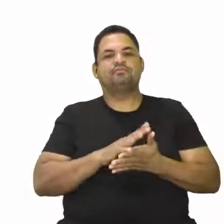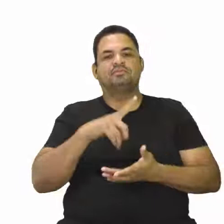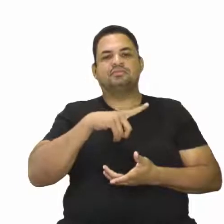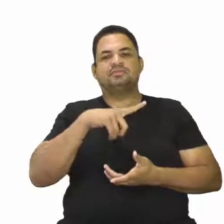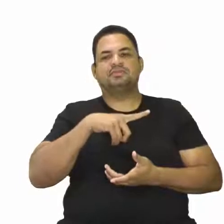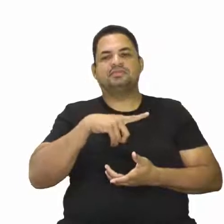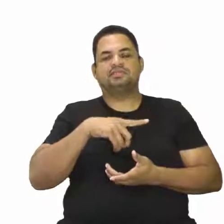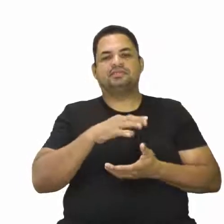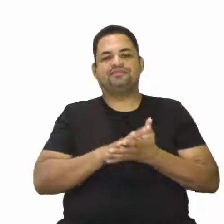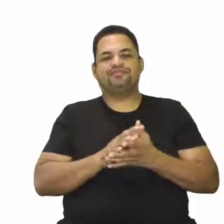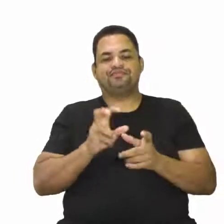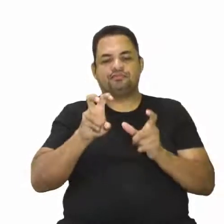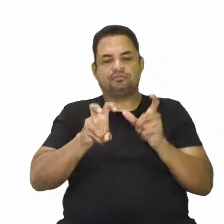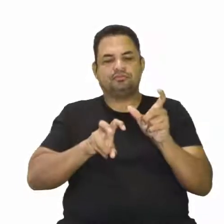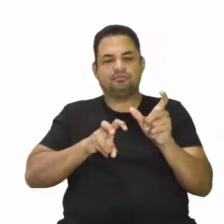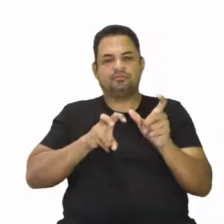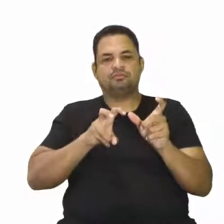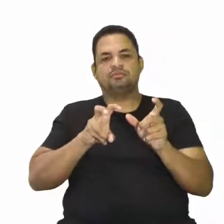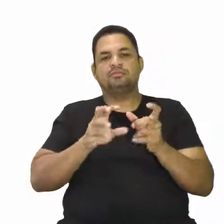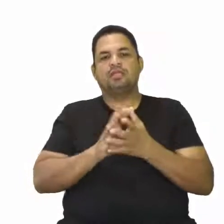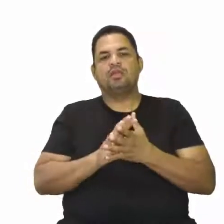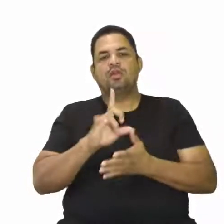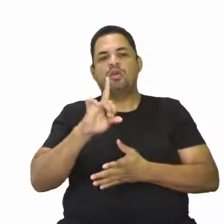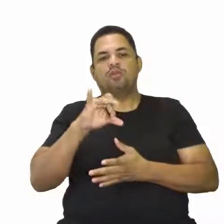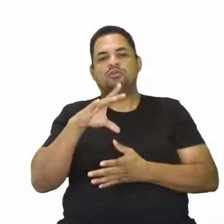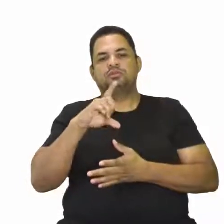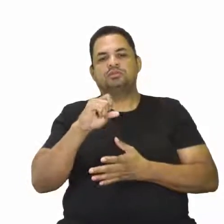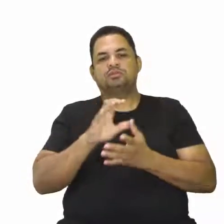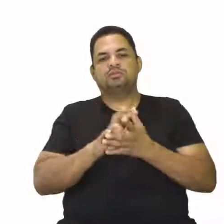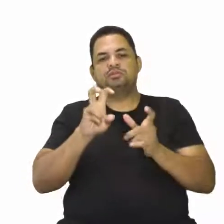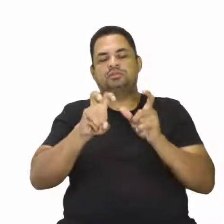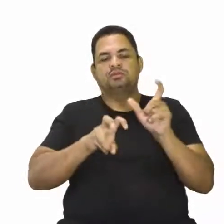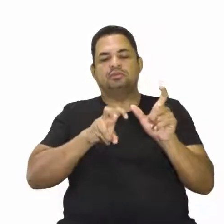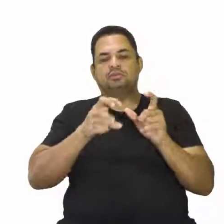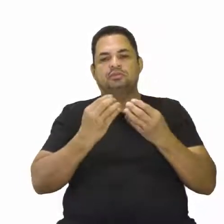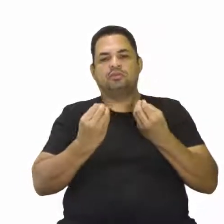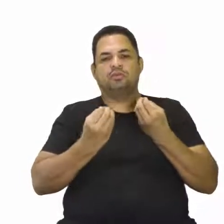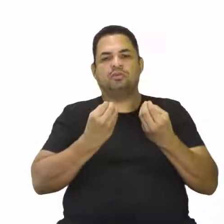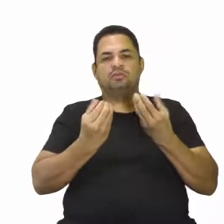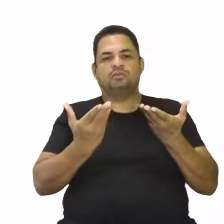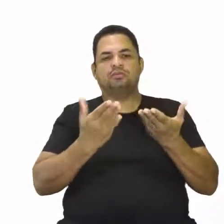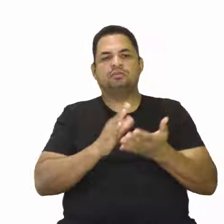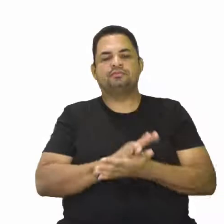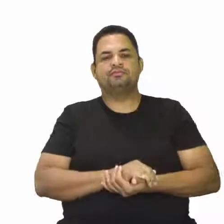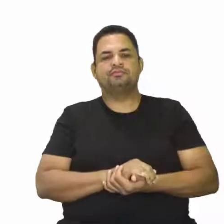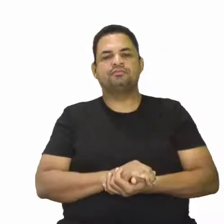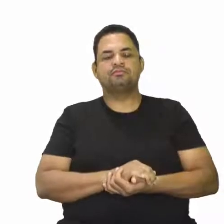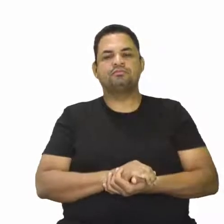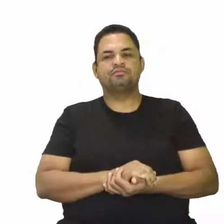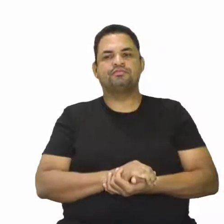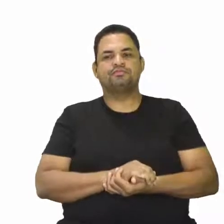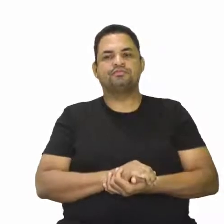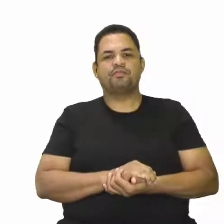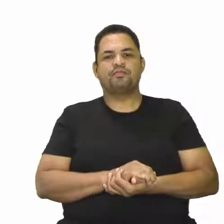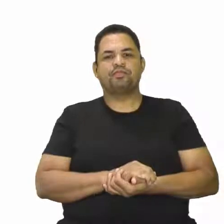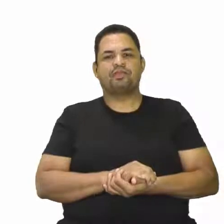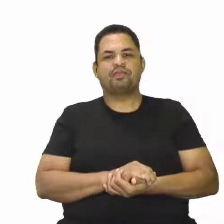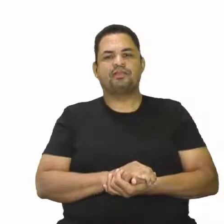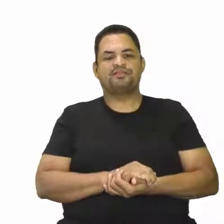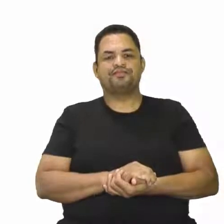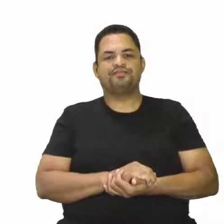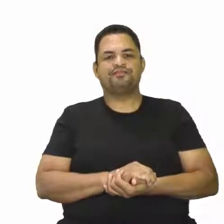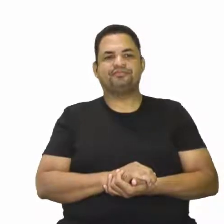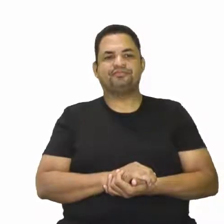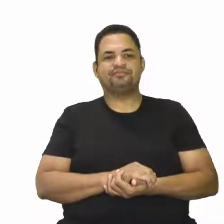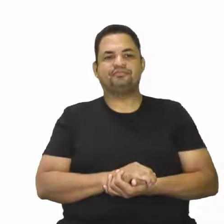aqui as locuções adverbiais de modo. Assim, assim, a las